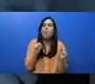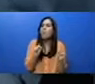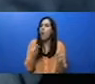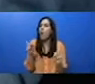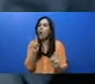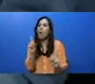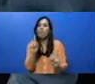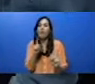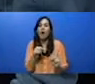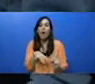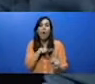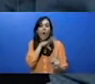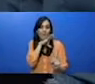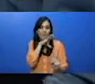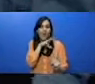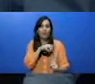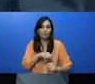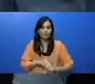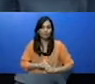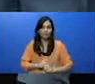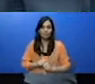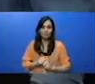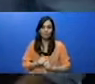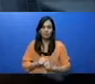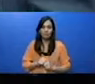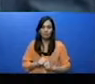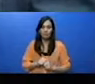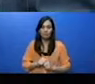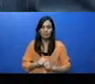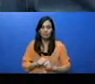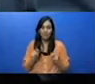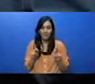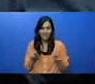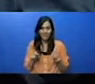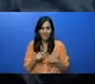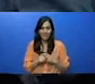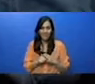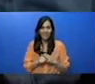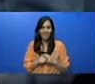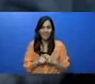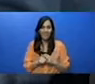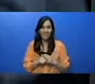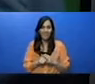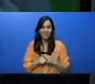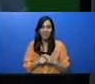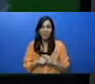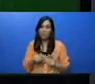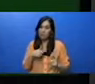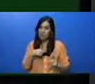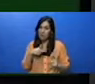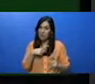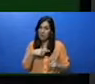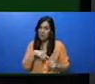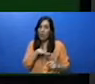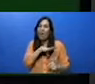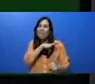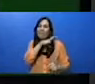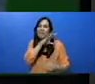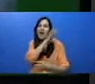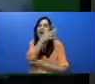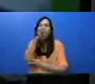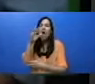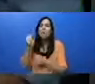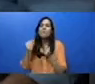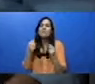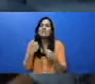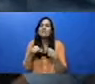as condições para ter esse animal, ok? Para ter um animal silvestre, criança precisa de todo